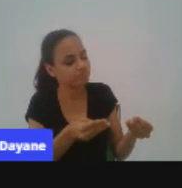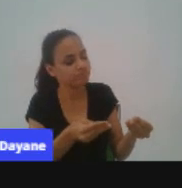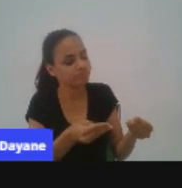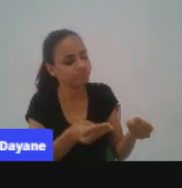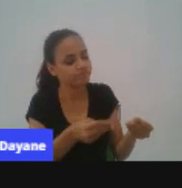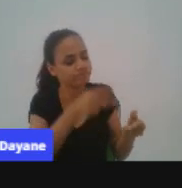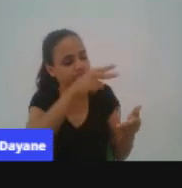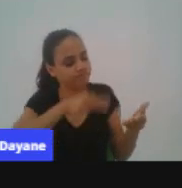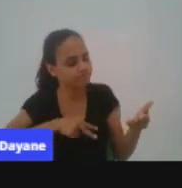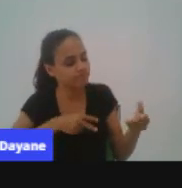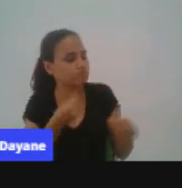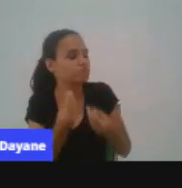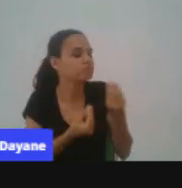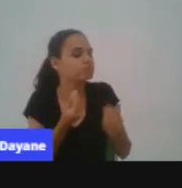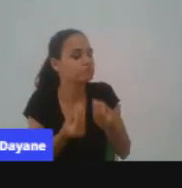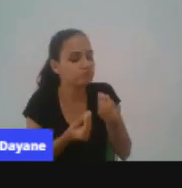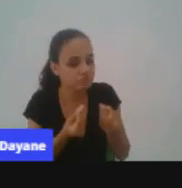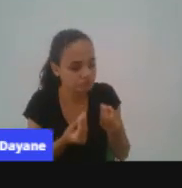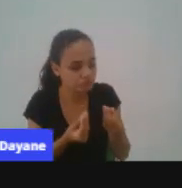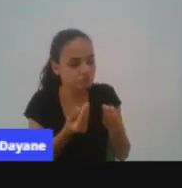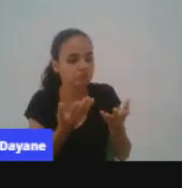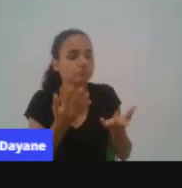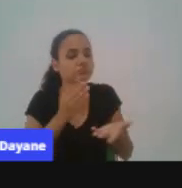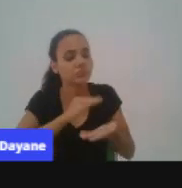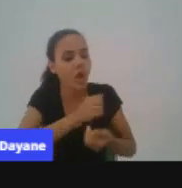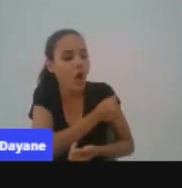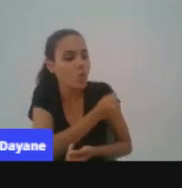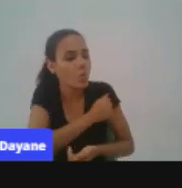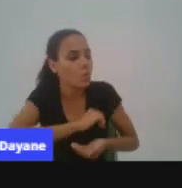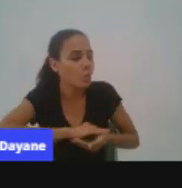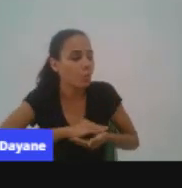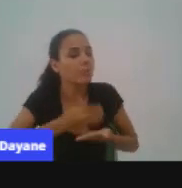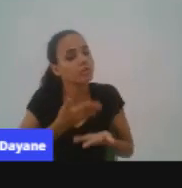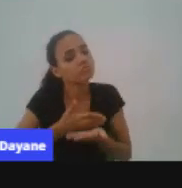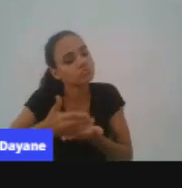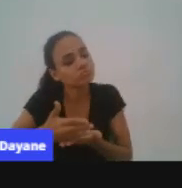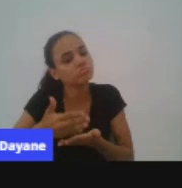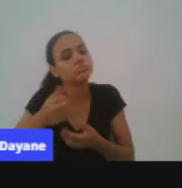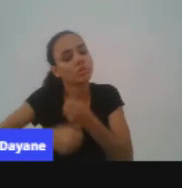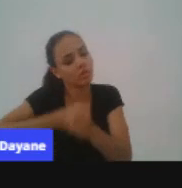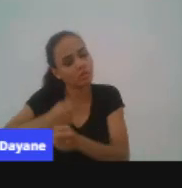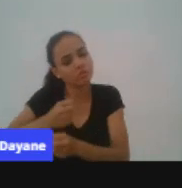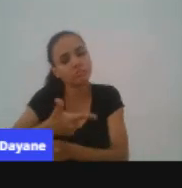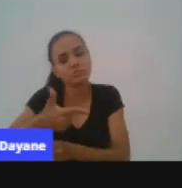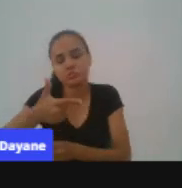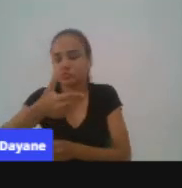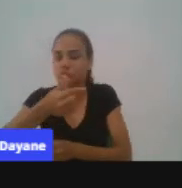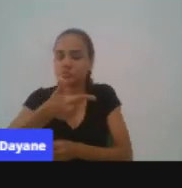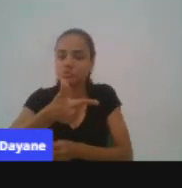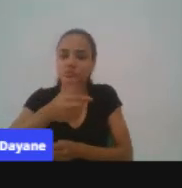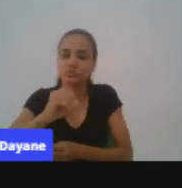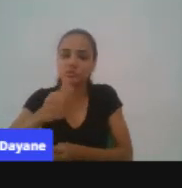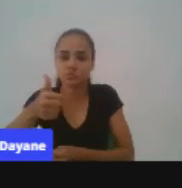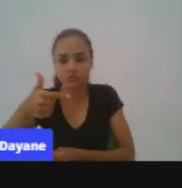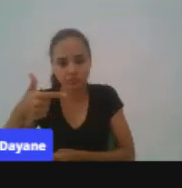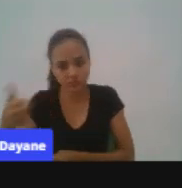esse 2021. E outro objetivo específico é subsidiar a prática pedagógica do professor,